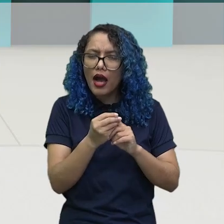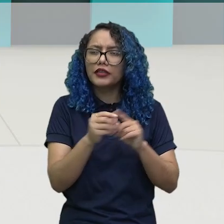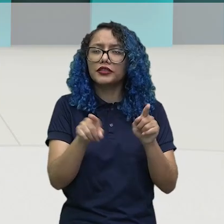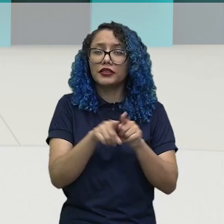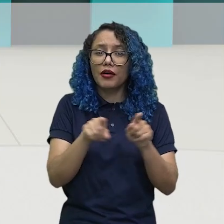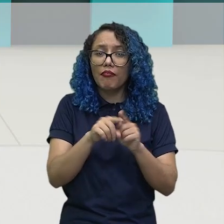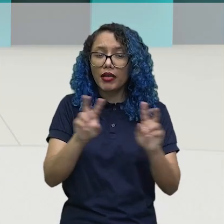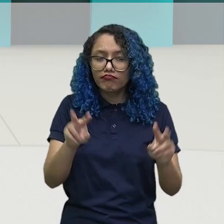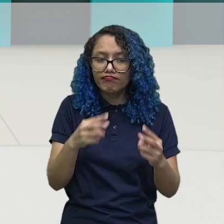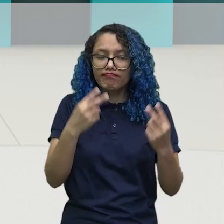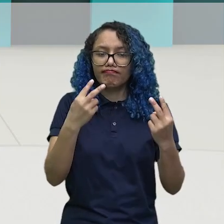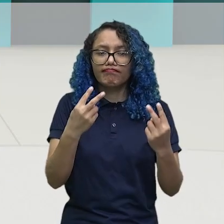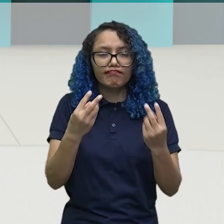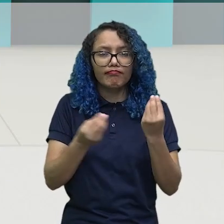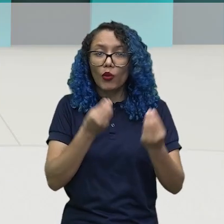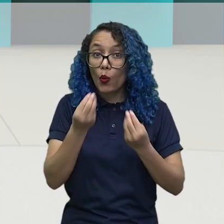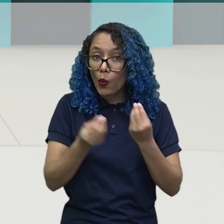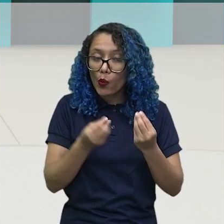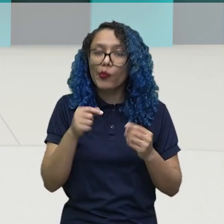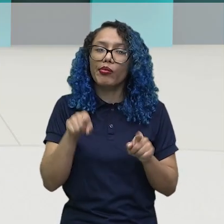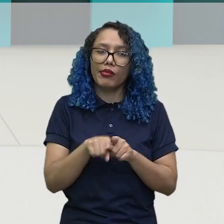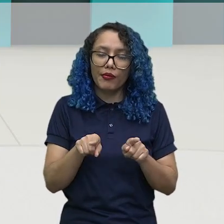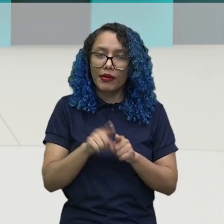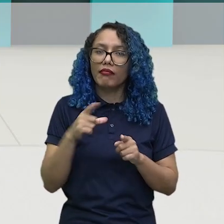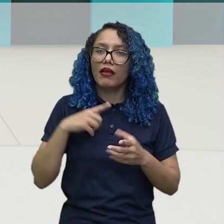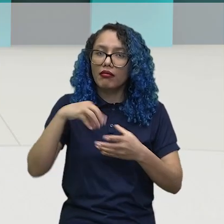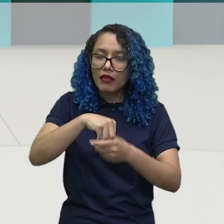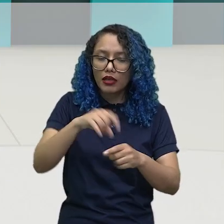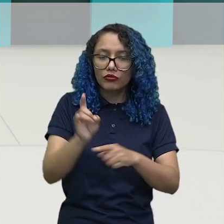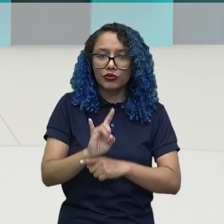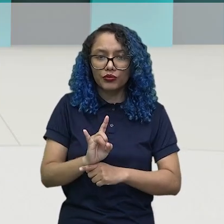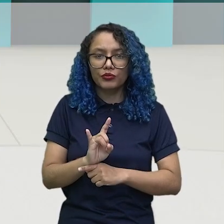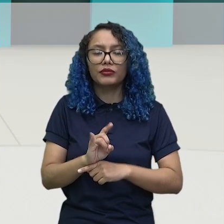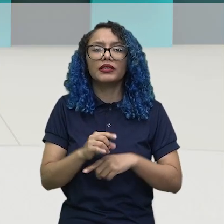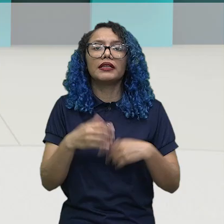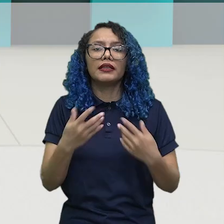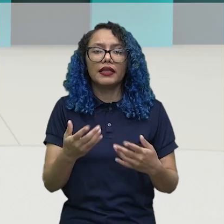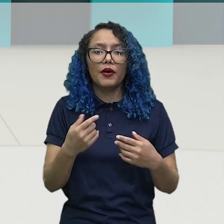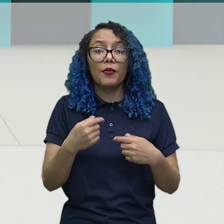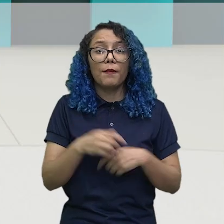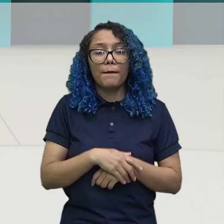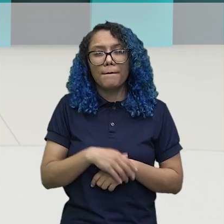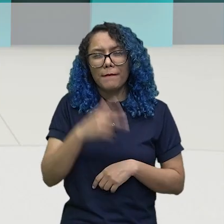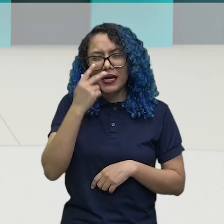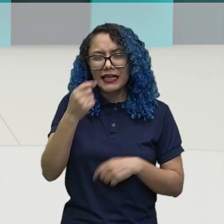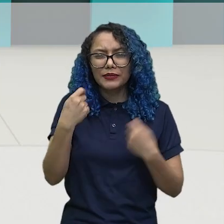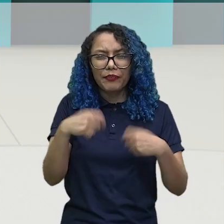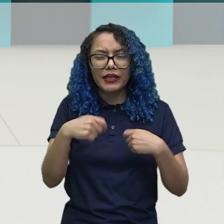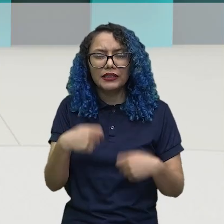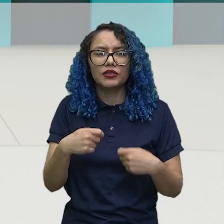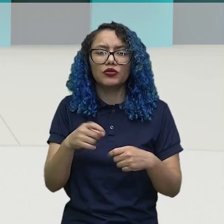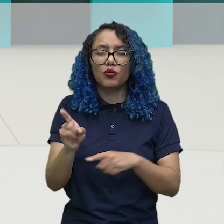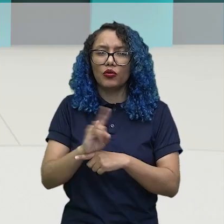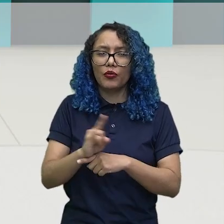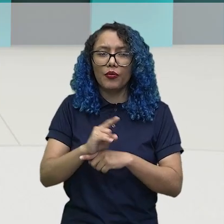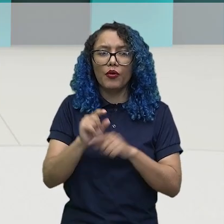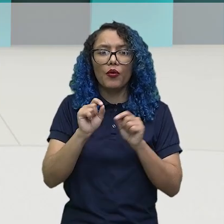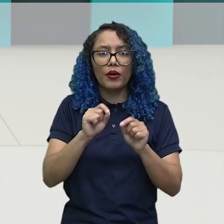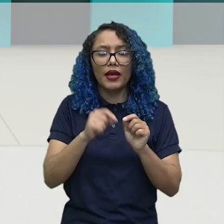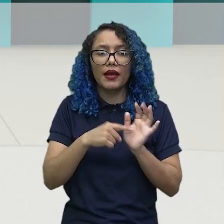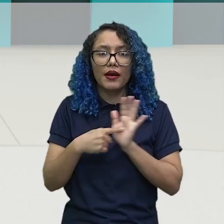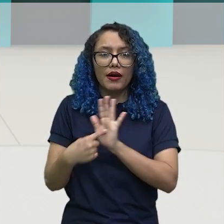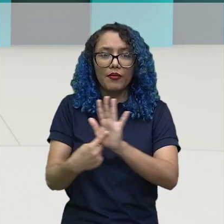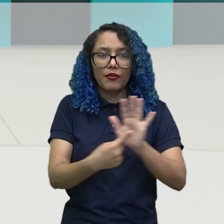se reconhece. Então, a gente vai olhar que foi necessário um documentário para trazer um pouco